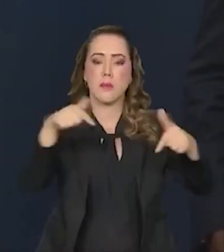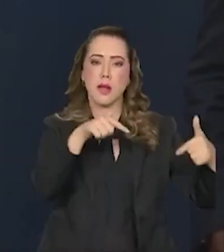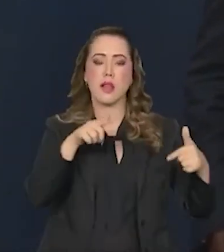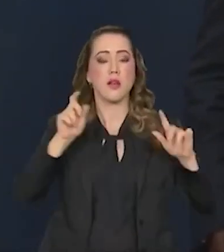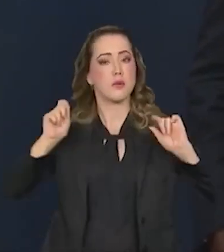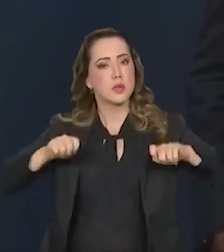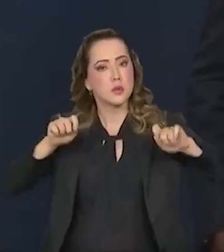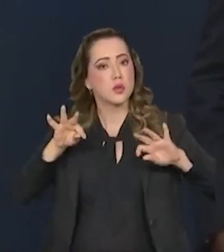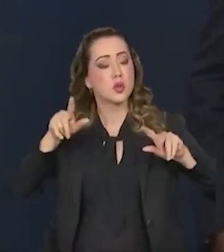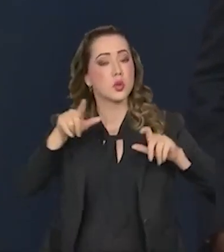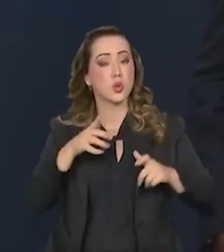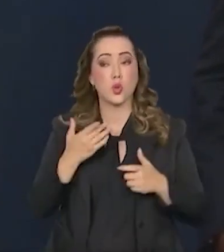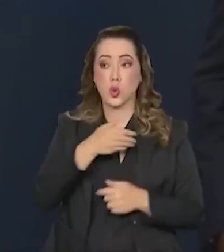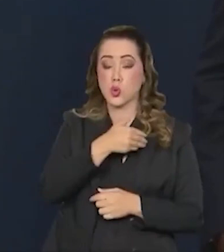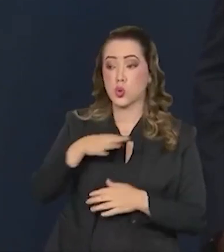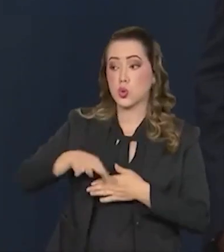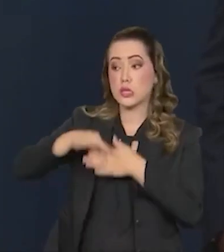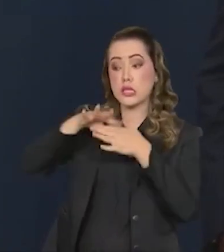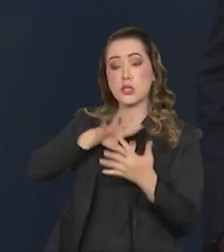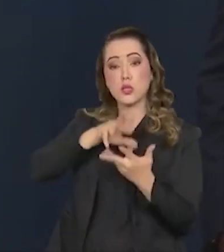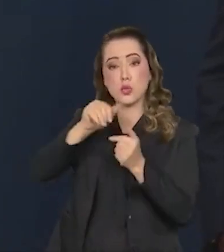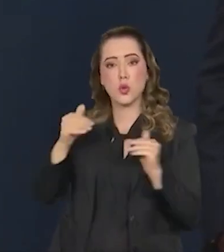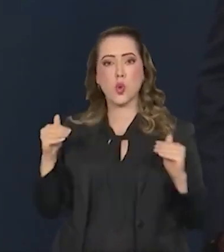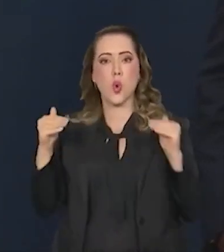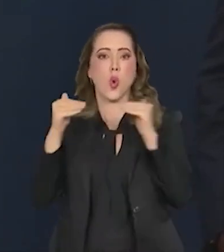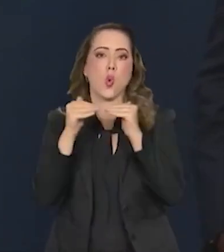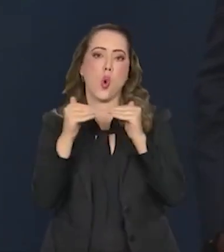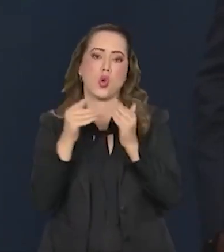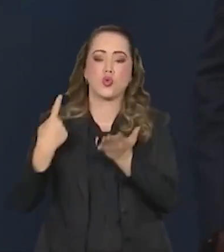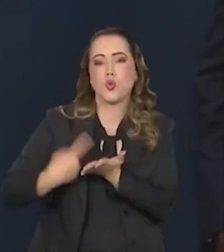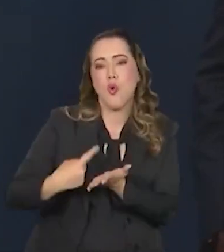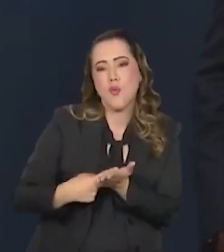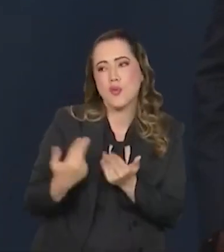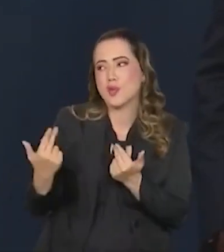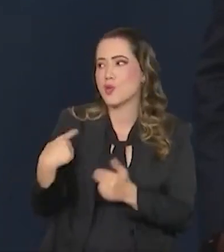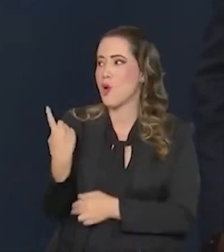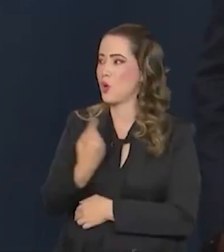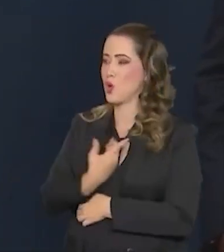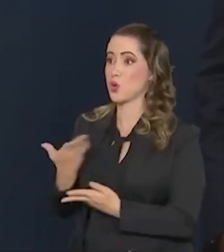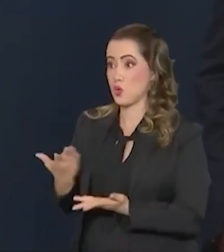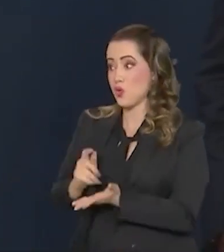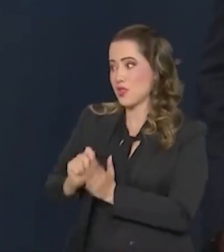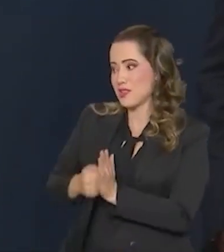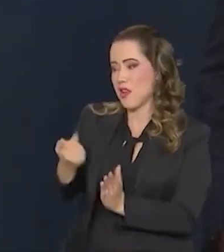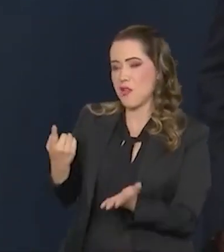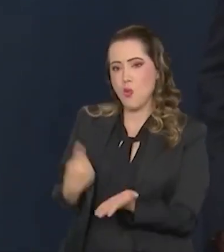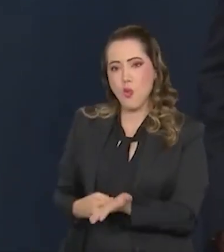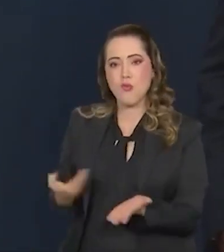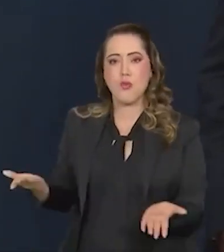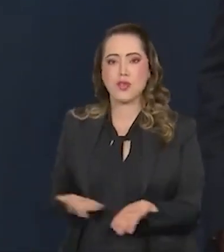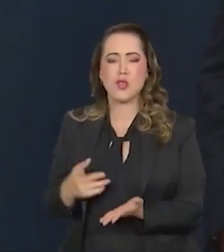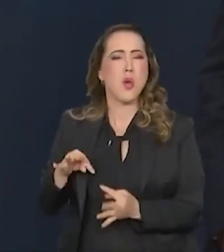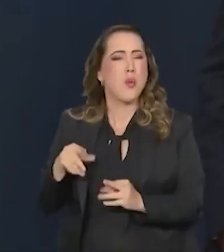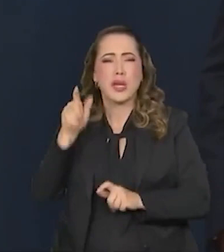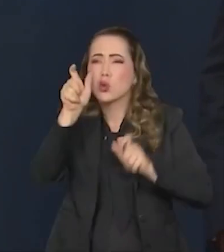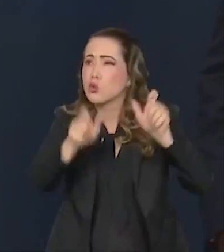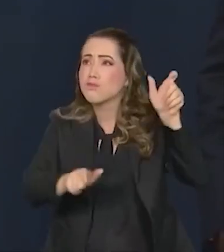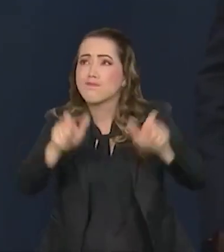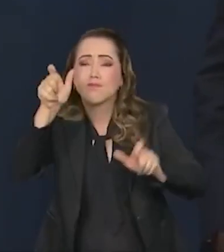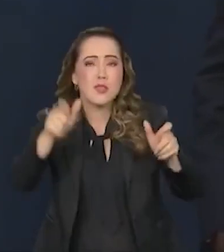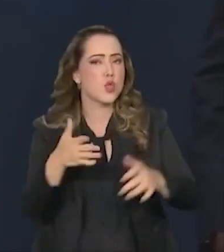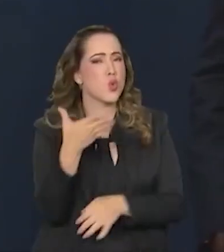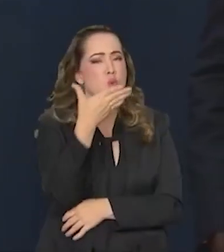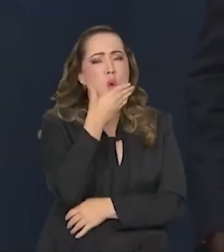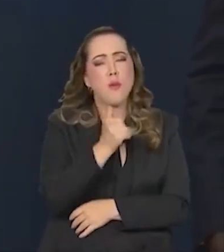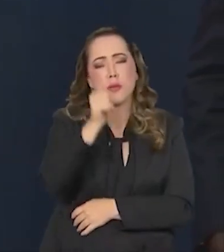que todos os governantes do mundo aceitem um protocolo como esse que estamos assinando aqui, porque todo ser humano,